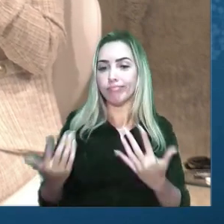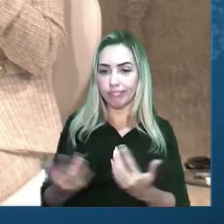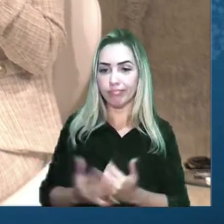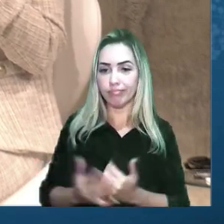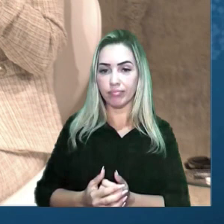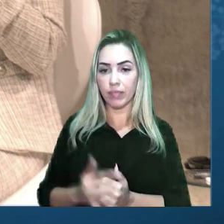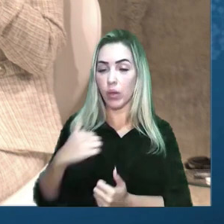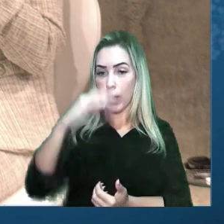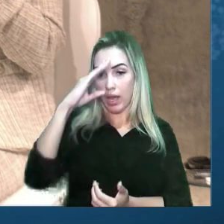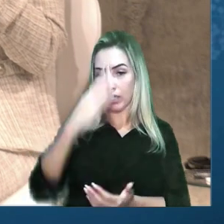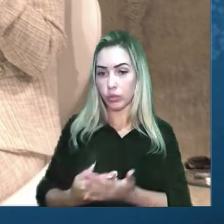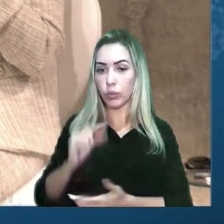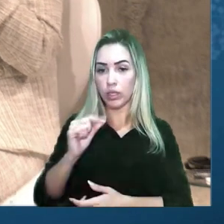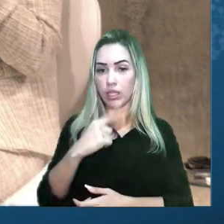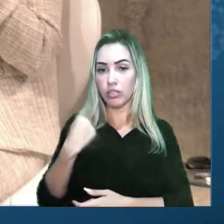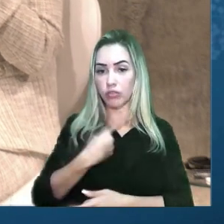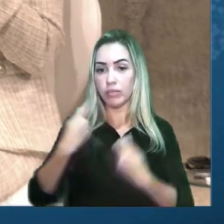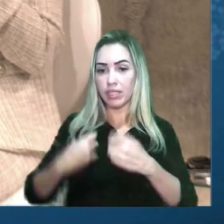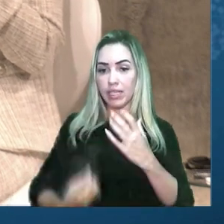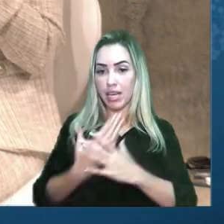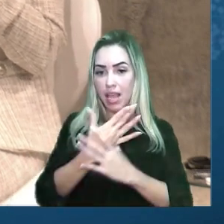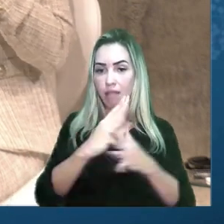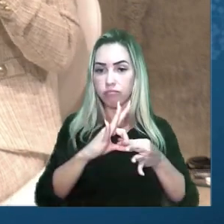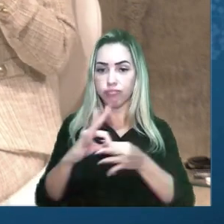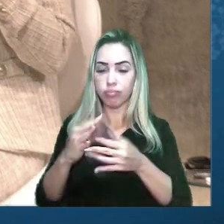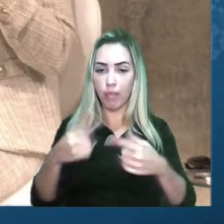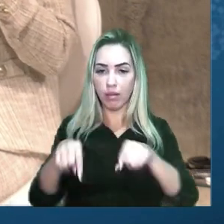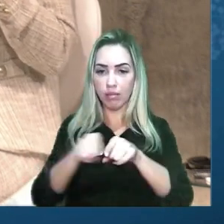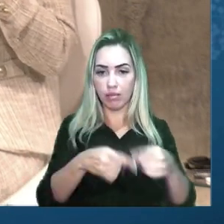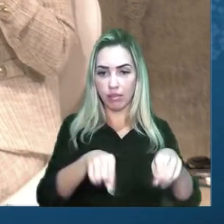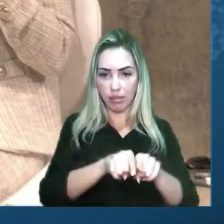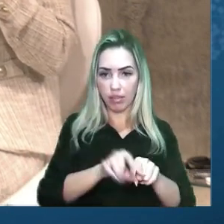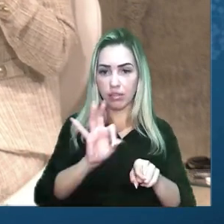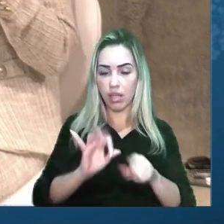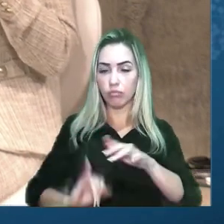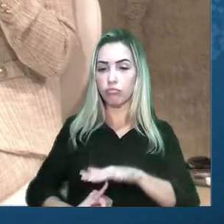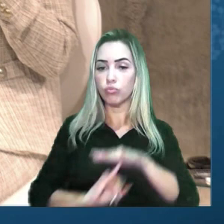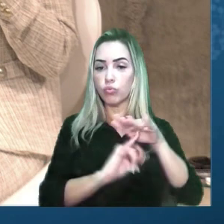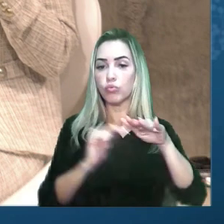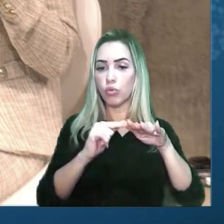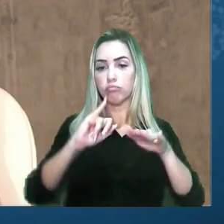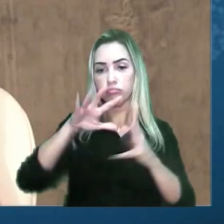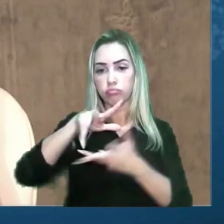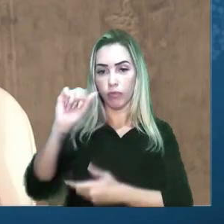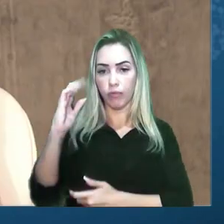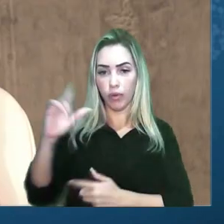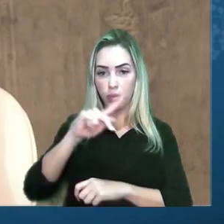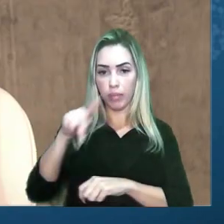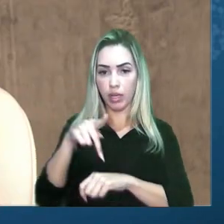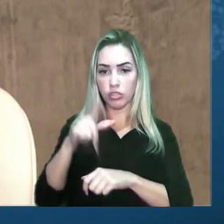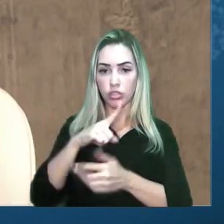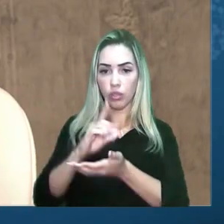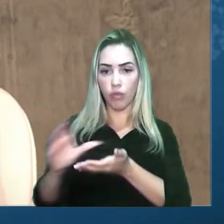acredito que nós temos que criar um consórcio com instituições internacionais de fomento, governos,